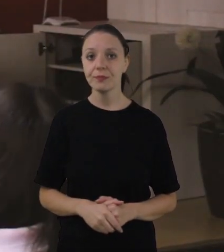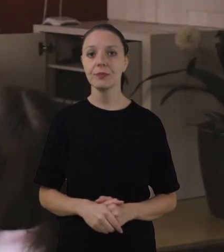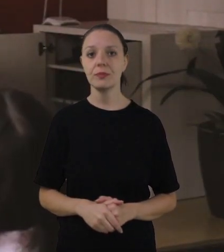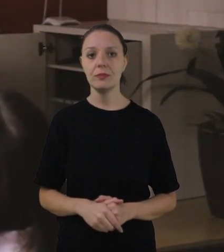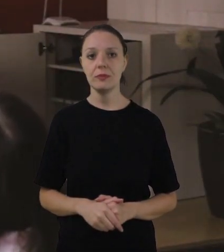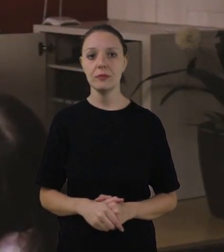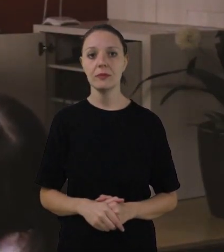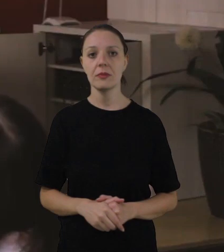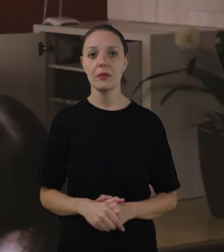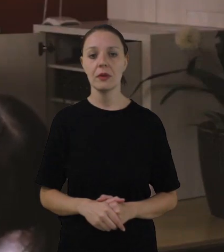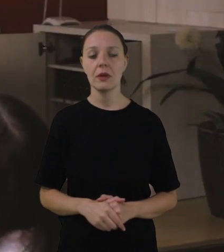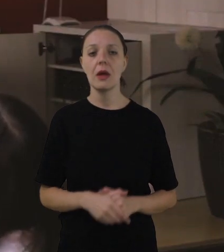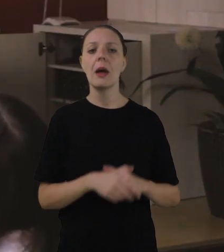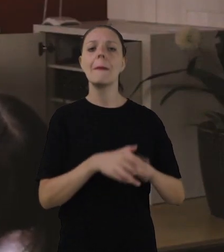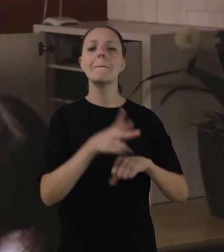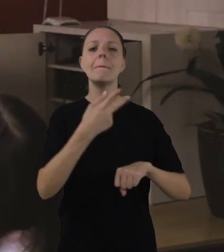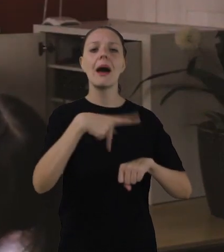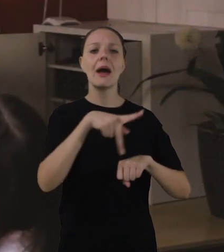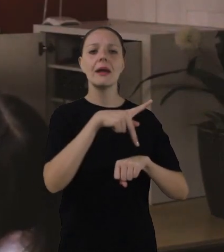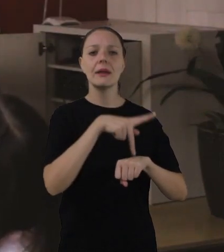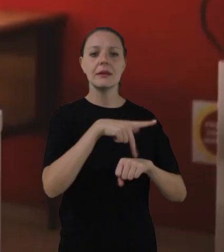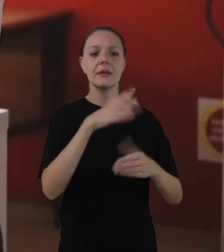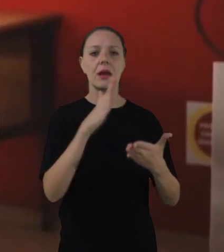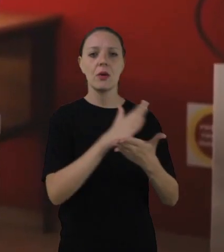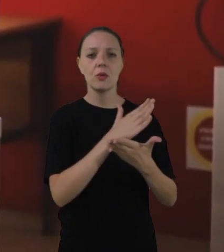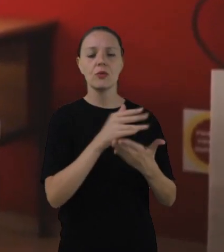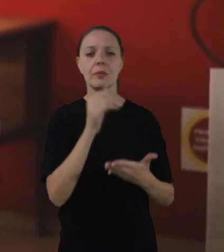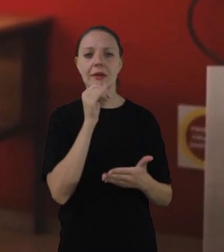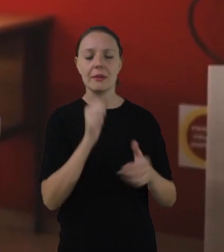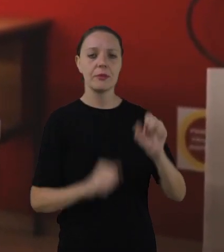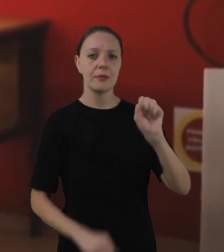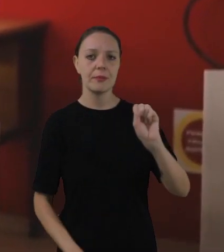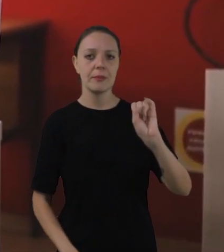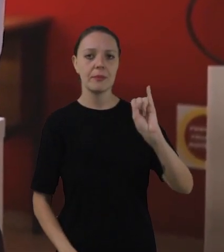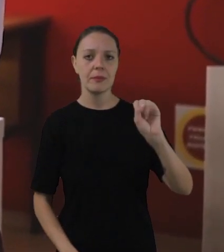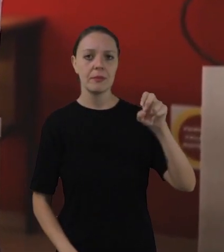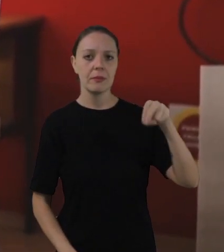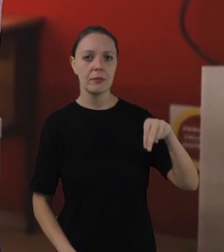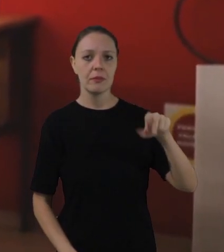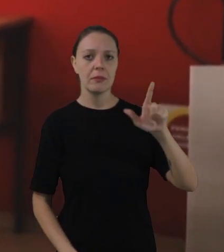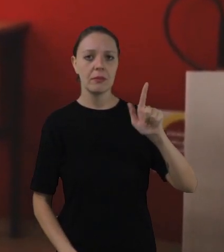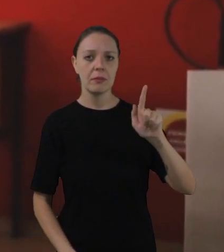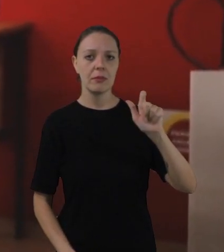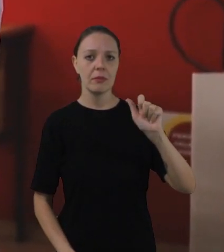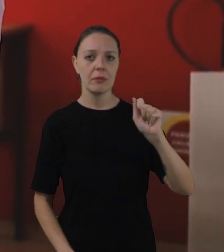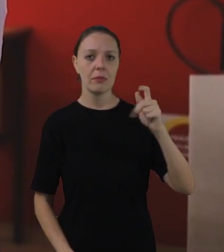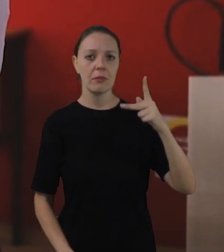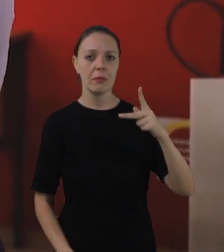para Singapura, a gente perde... O primeiro é Singapura, né? Enfim,